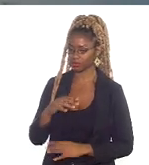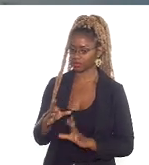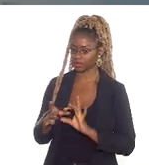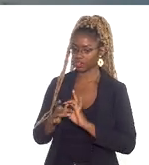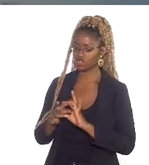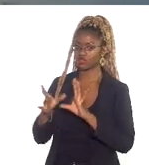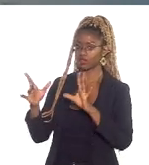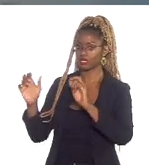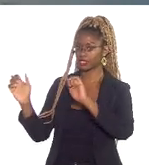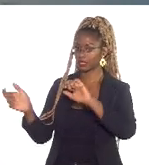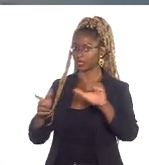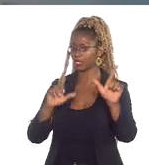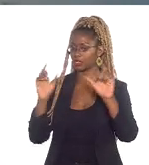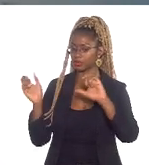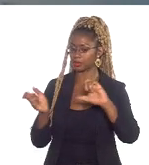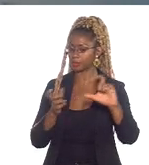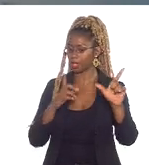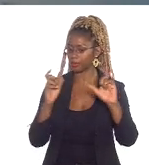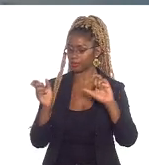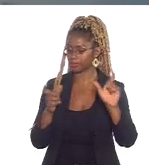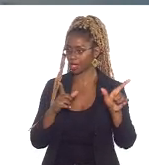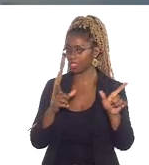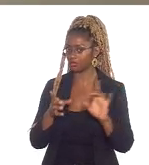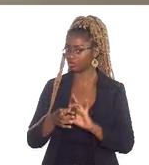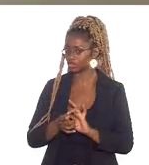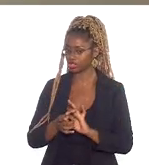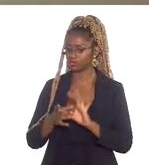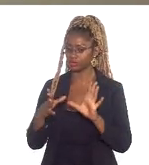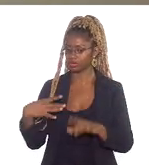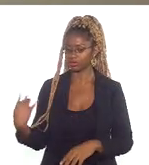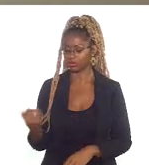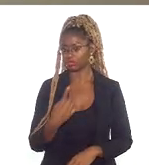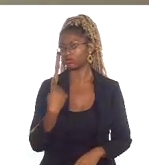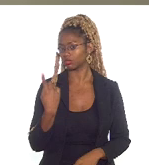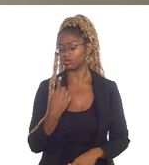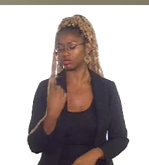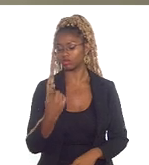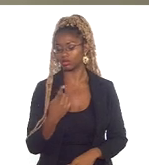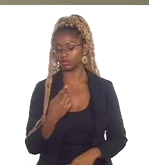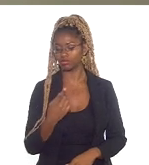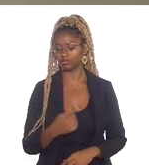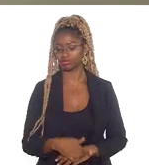disponibilizasse a sua transparência para que nós